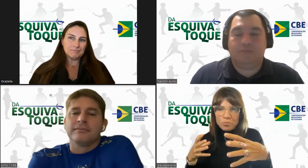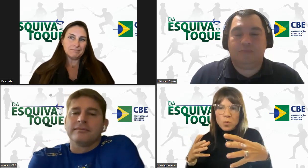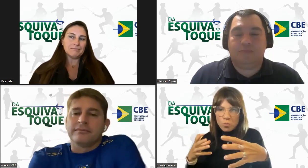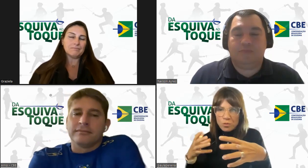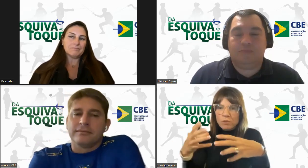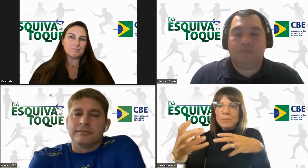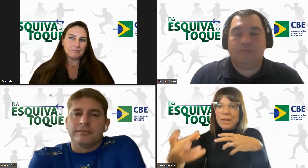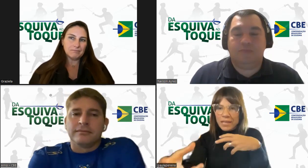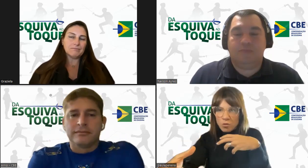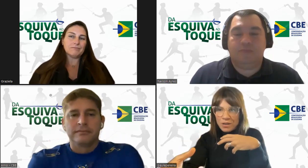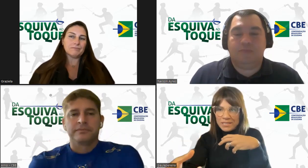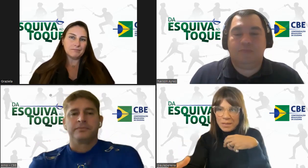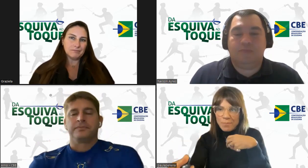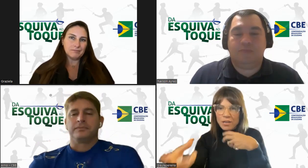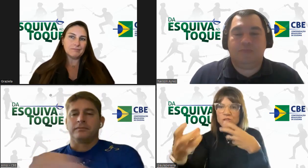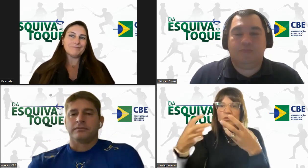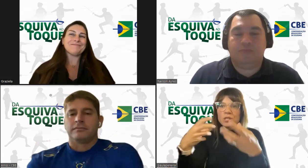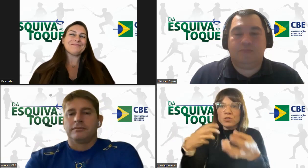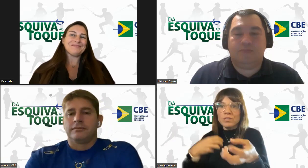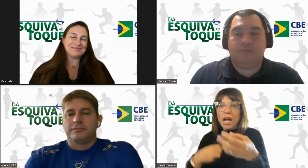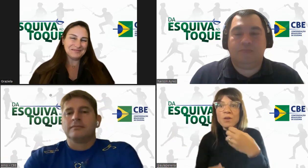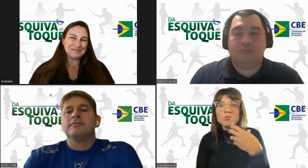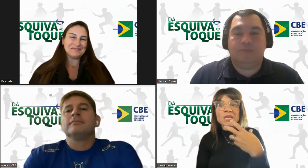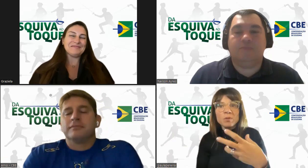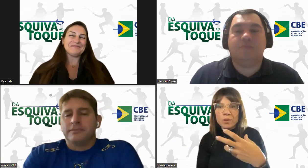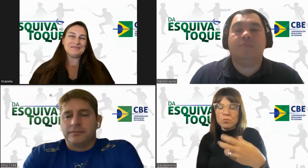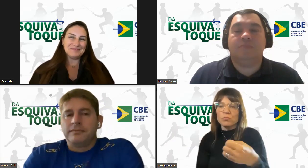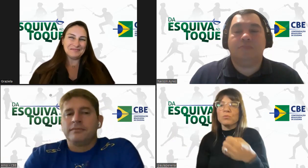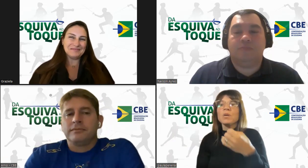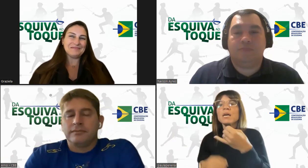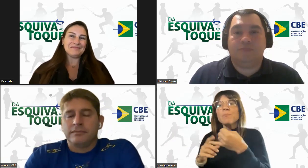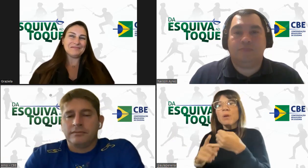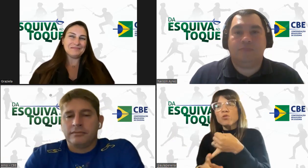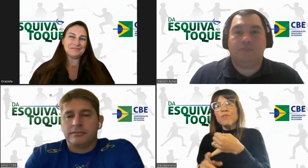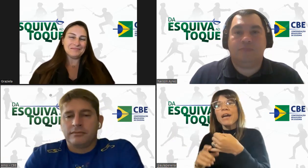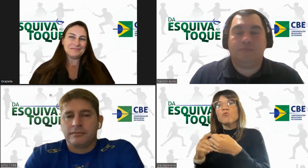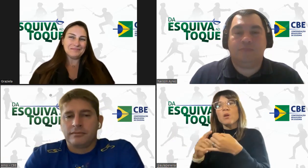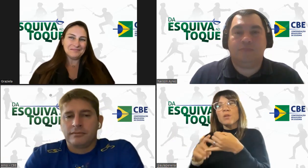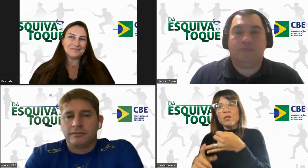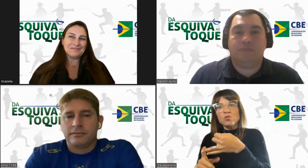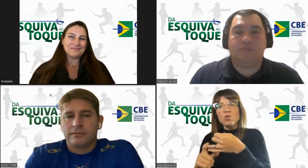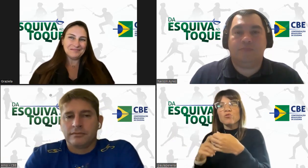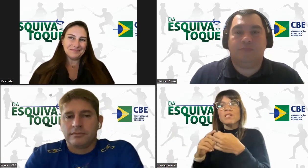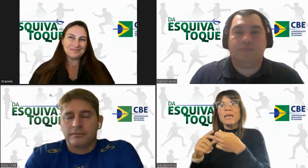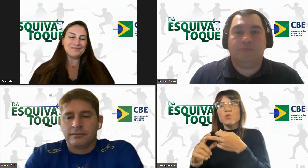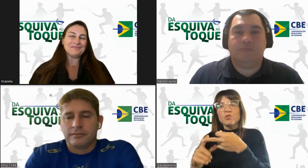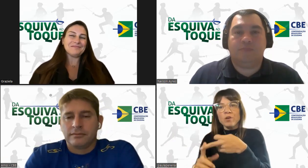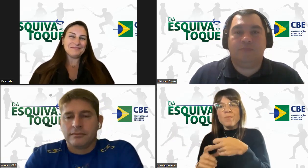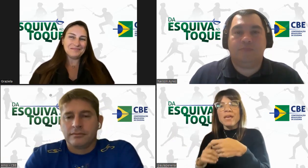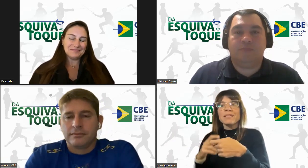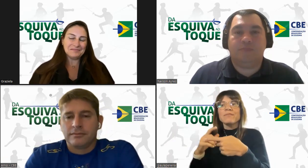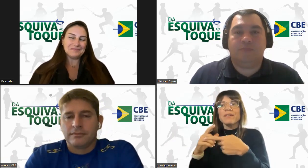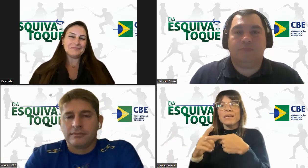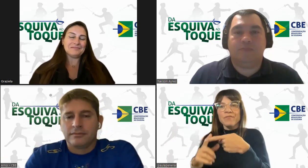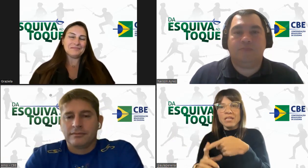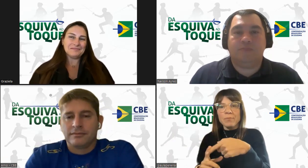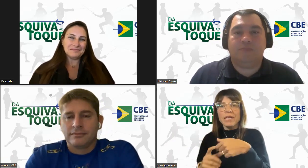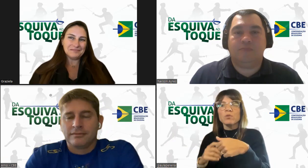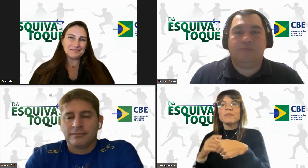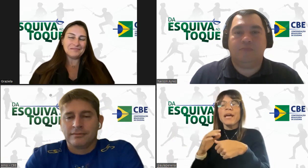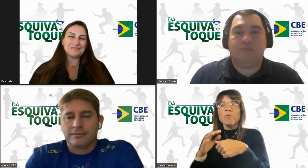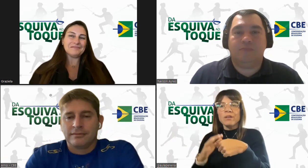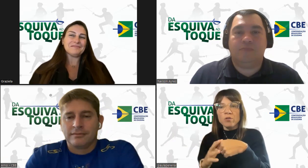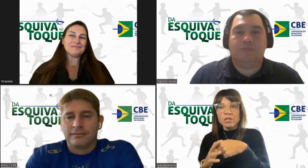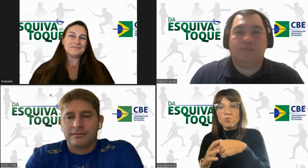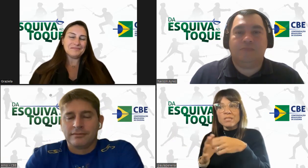sendo de tudo um pouco então também tem que conhecer da parte nutricional e eu sempre pergunto para onde vai tu já organizou tu já sabe onde vai comer se vai ter